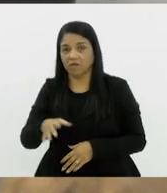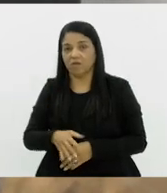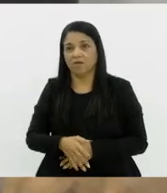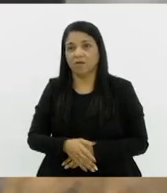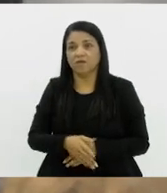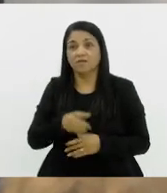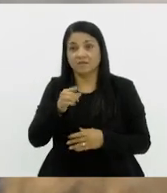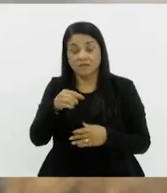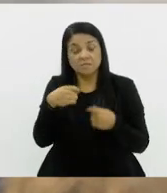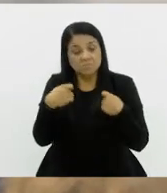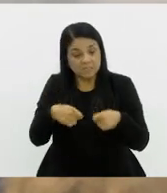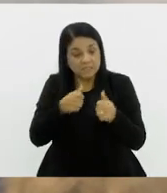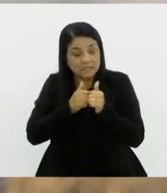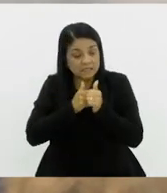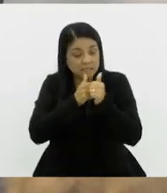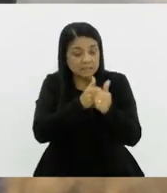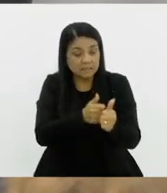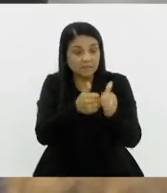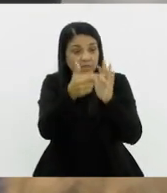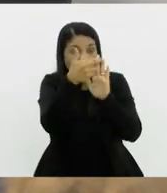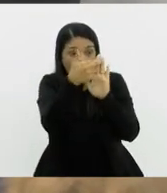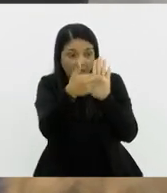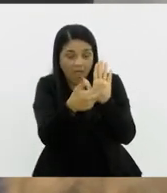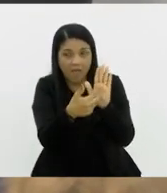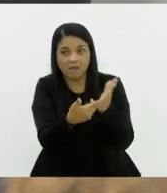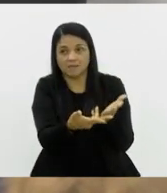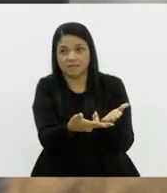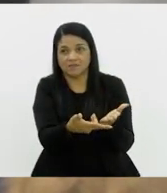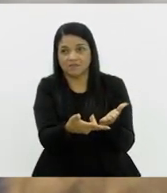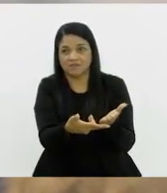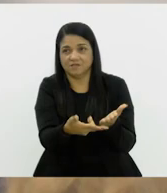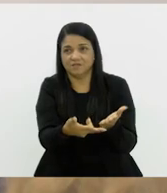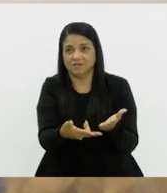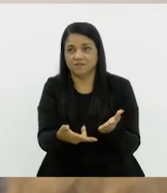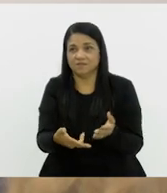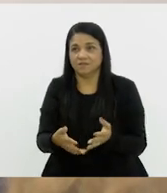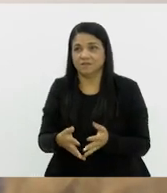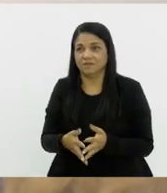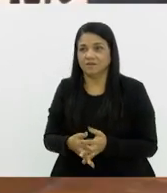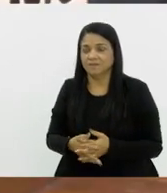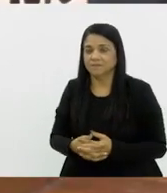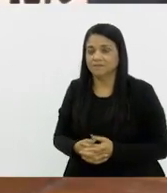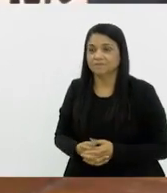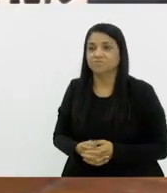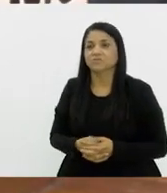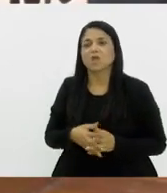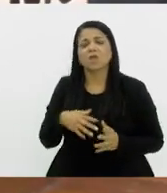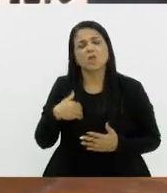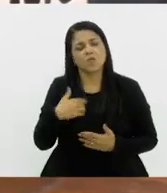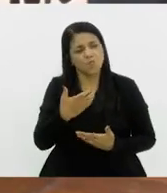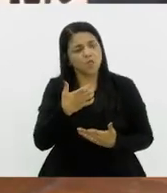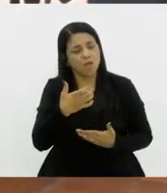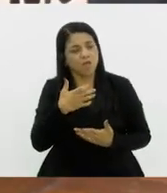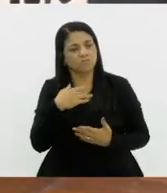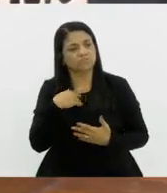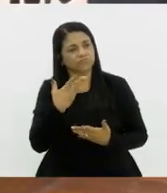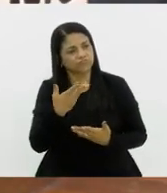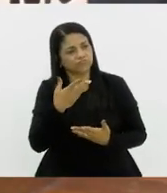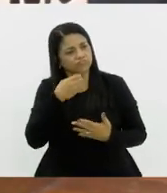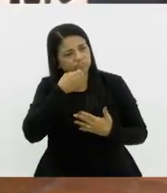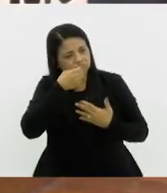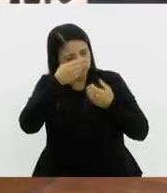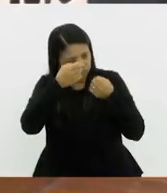Que você tem que seguir as regras que estão previstas. Vamos seguir. Então, Brigadeiro, só queria fazer uma observação. Porque, assim, não